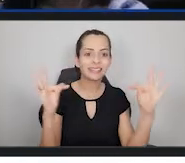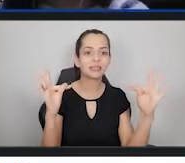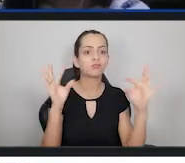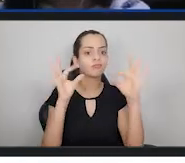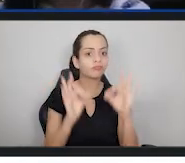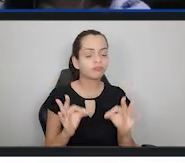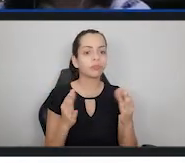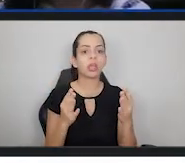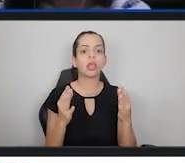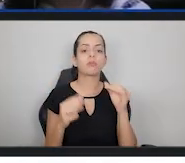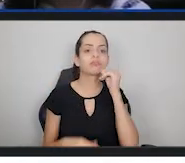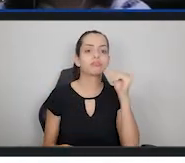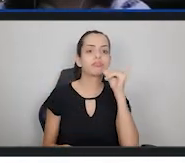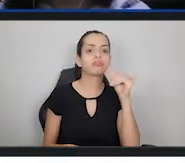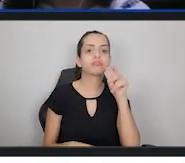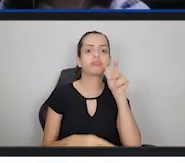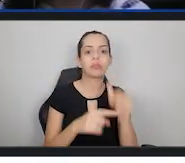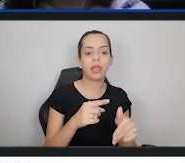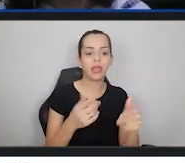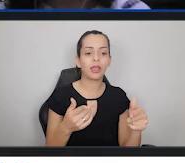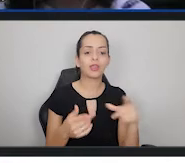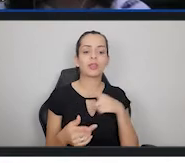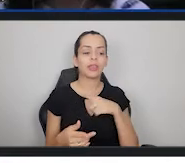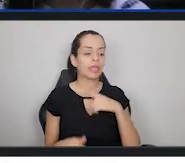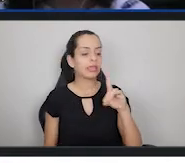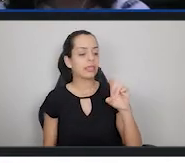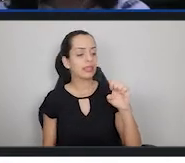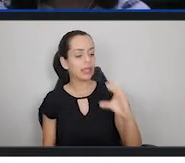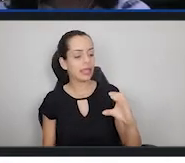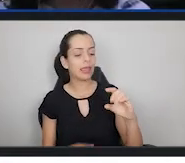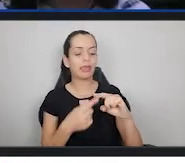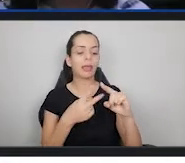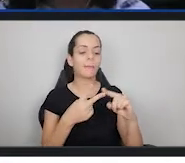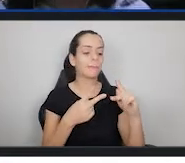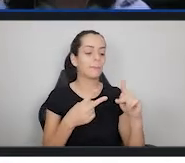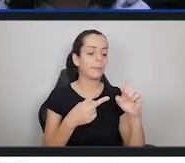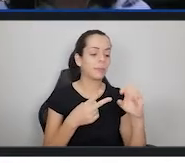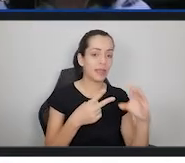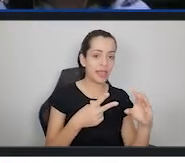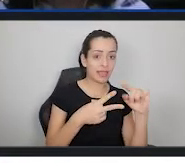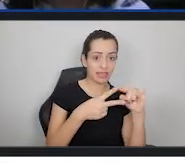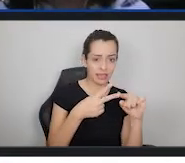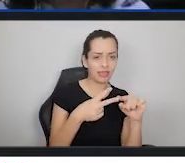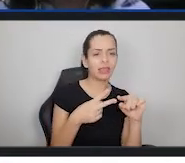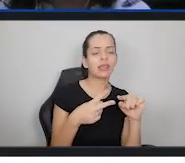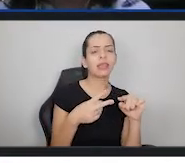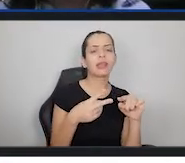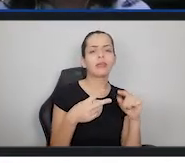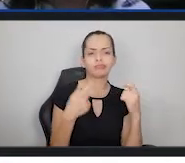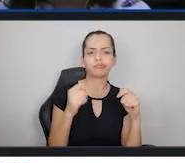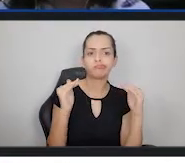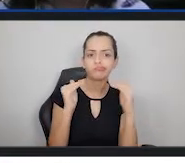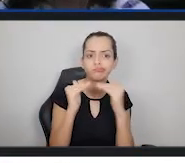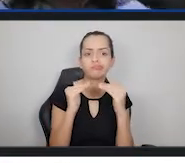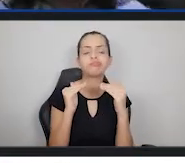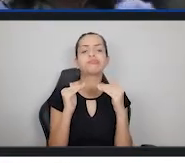adequada, que a gente não tenha interrupções, né, o DEC e o FEC, que ele seja dentro dos